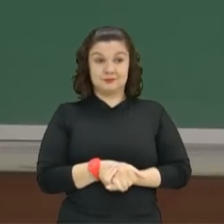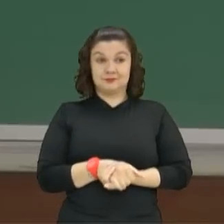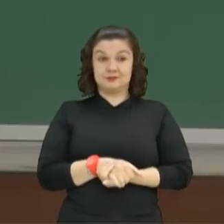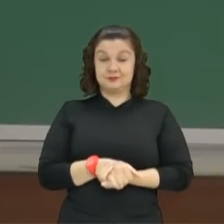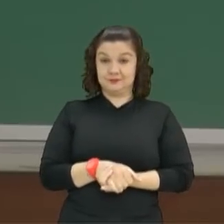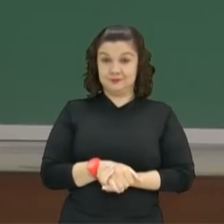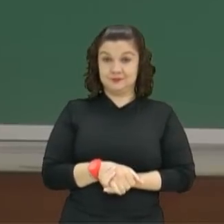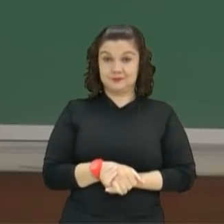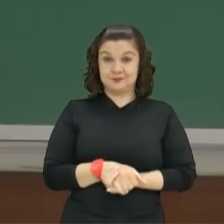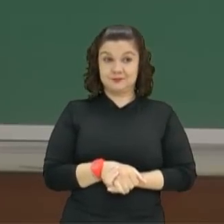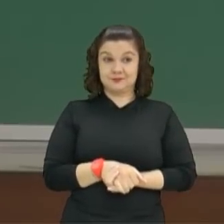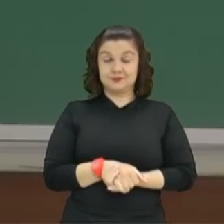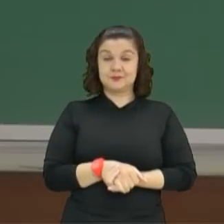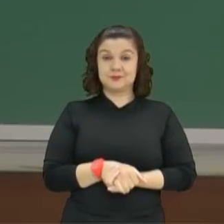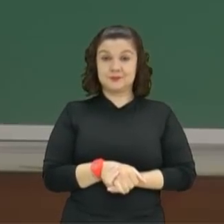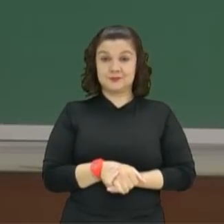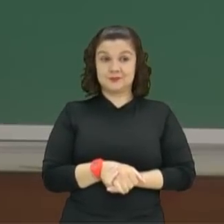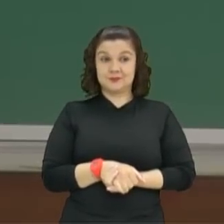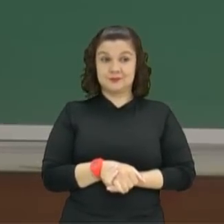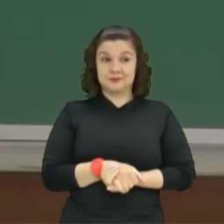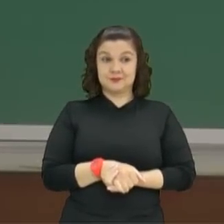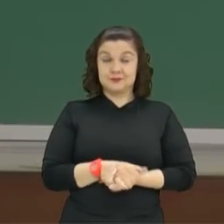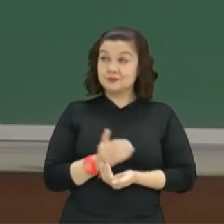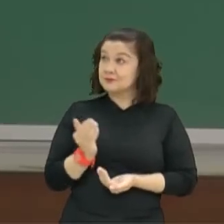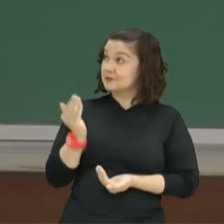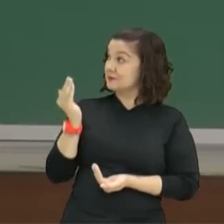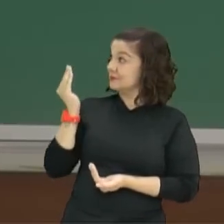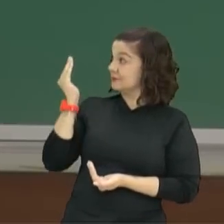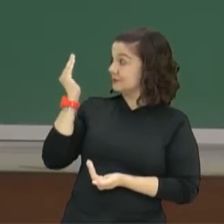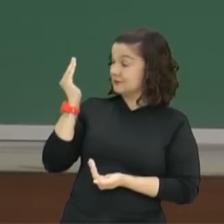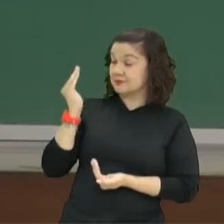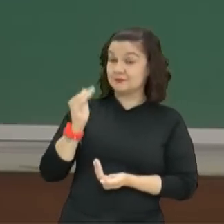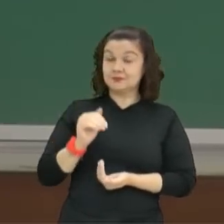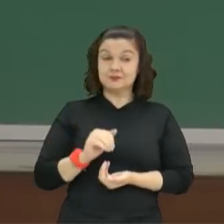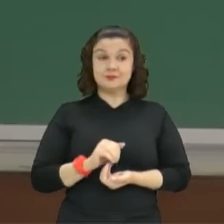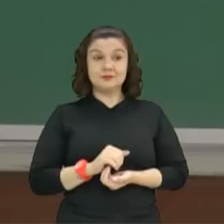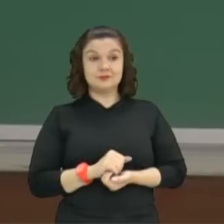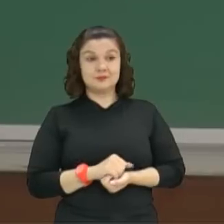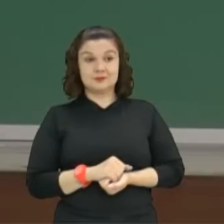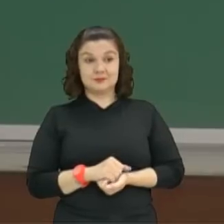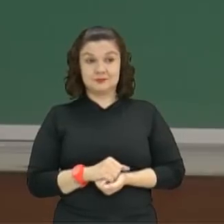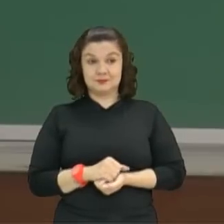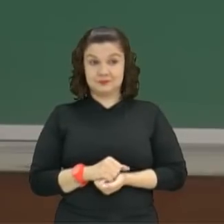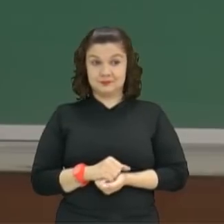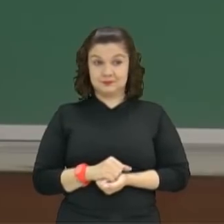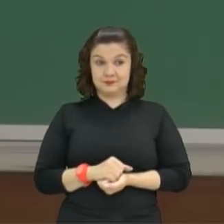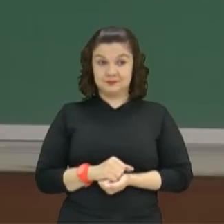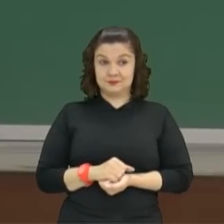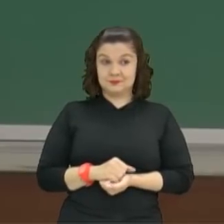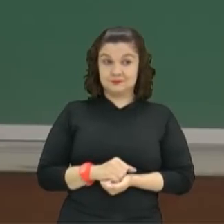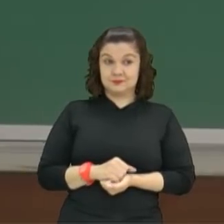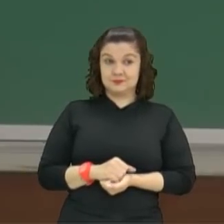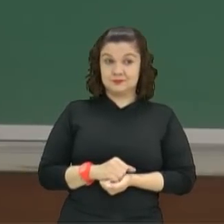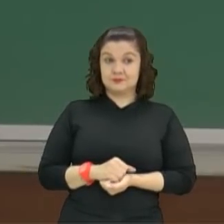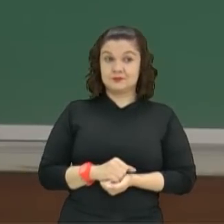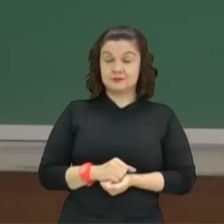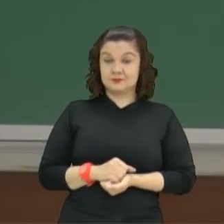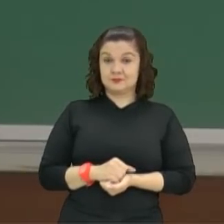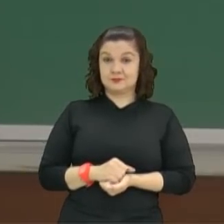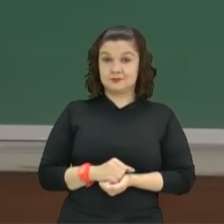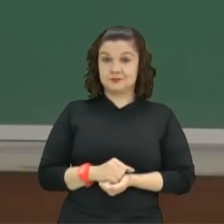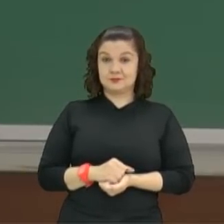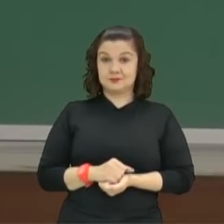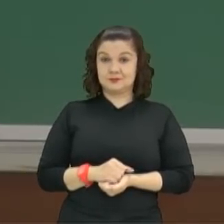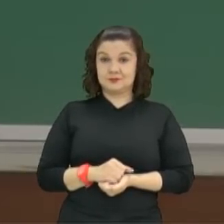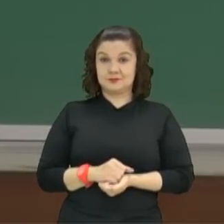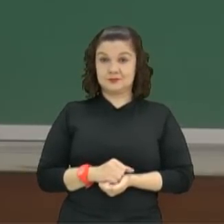Letra C, log de 3y na base 3. Letra D, log de 4y na base 5. E letra E,